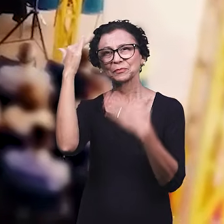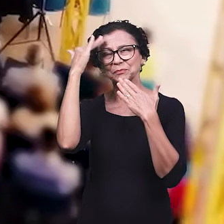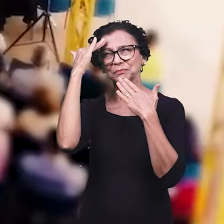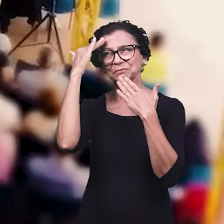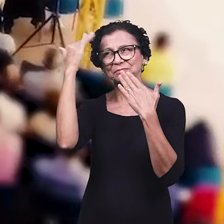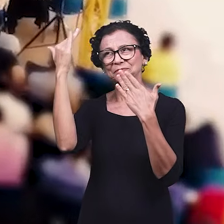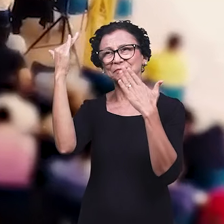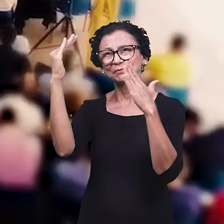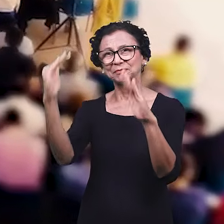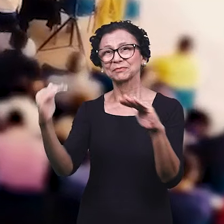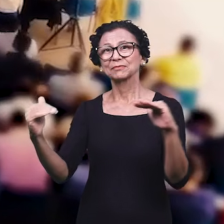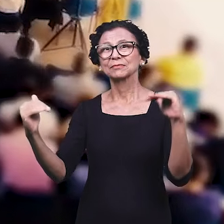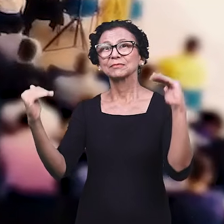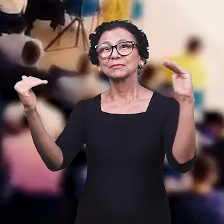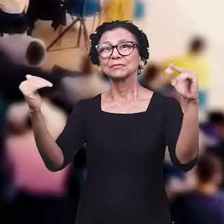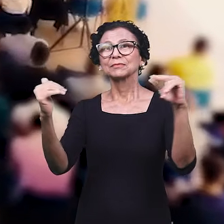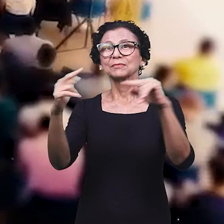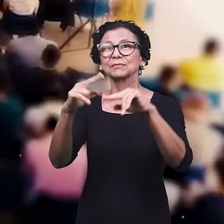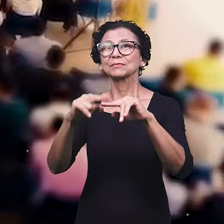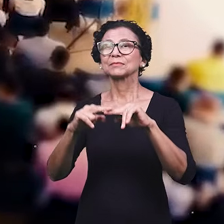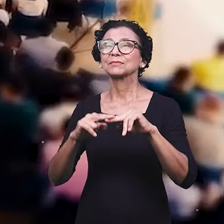adorar, bendizer